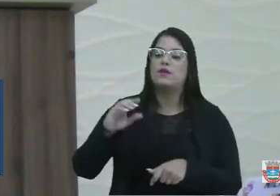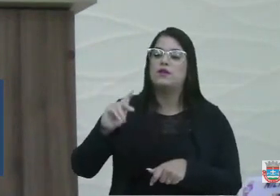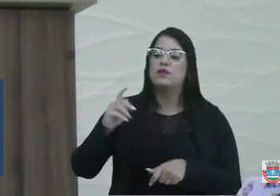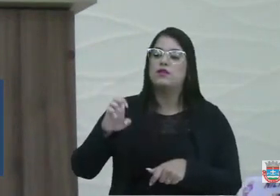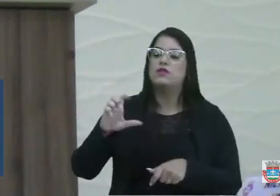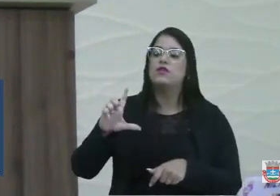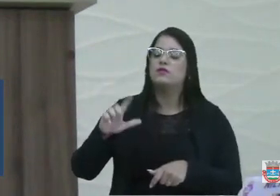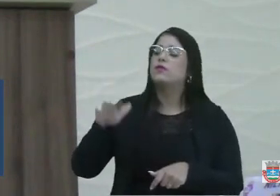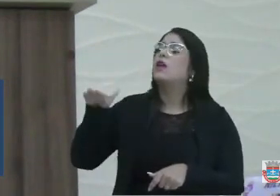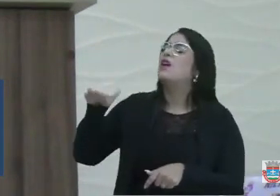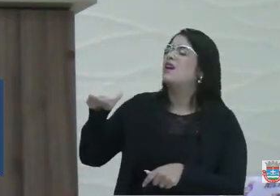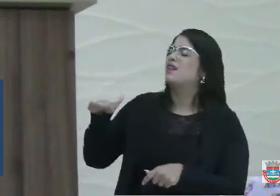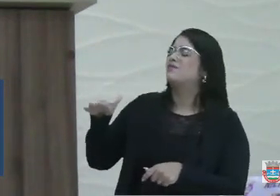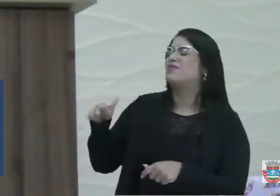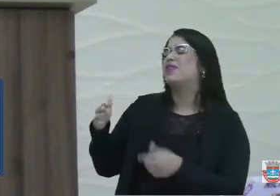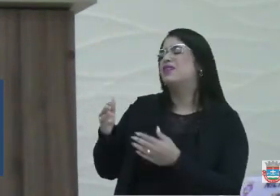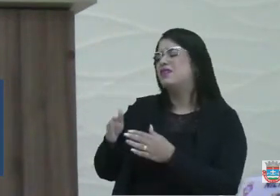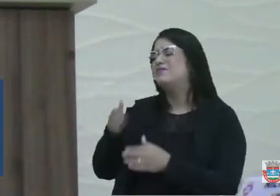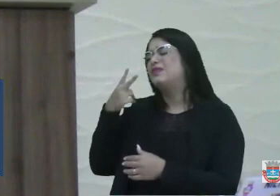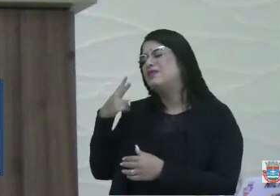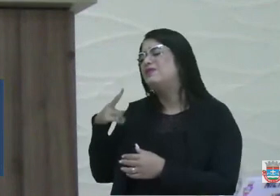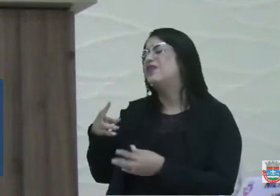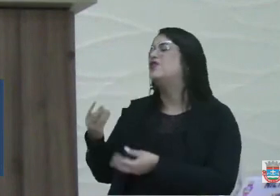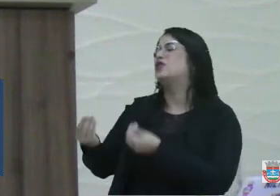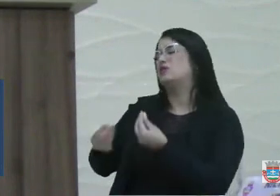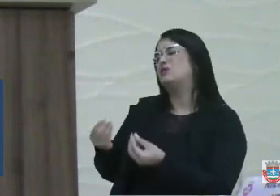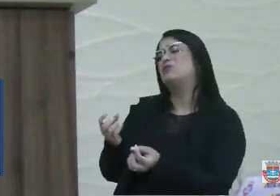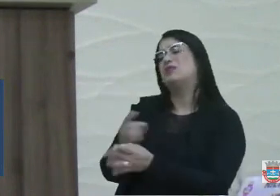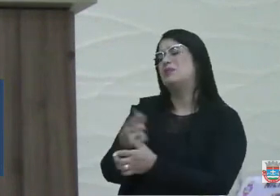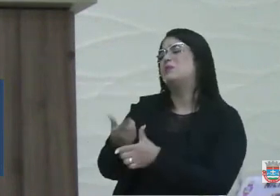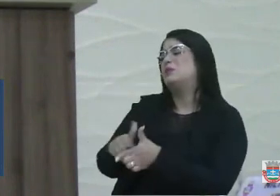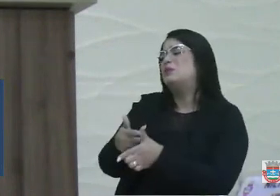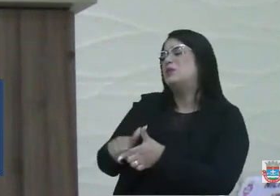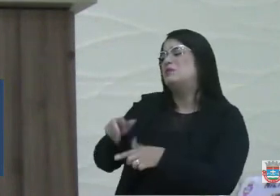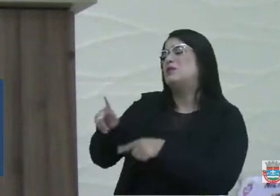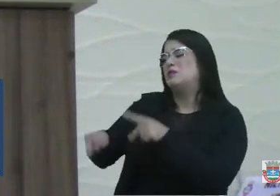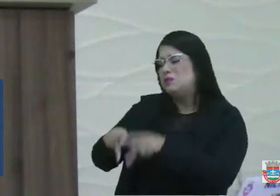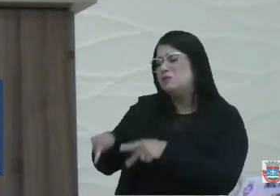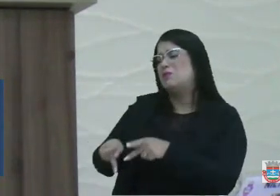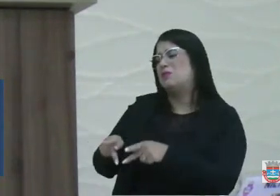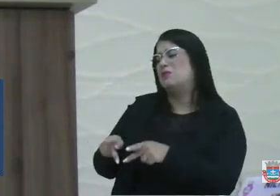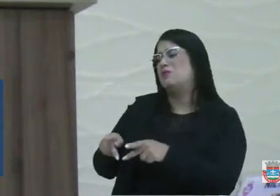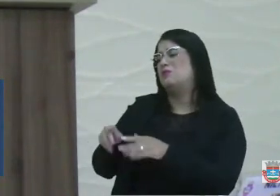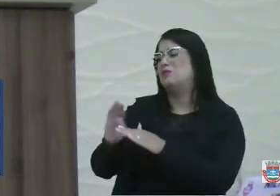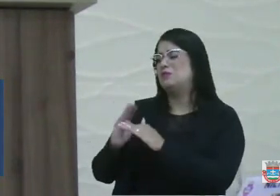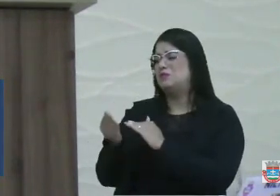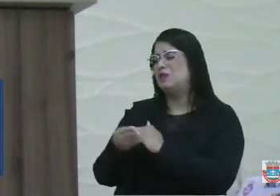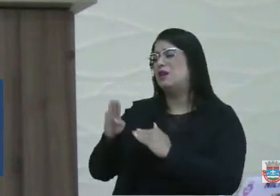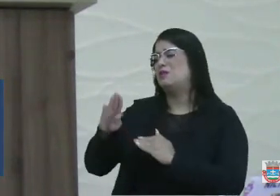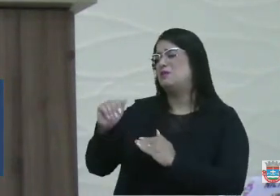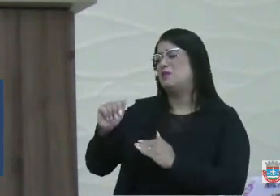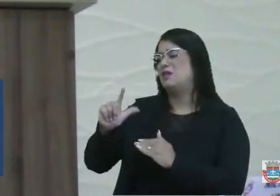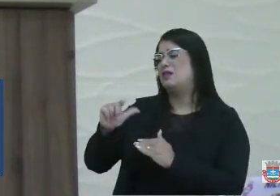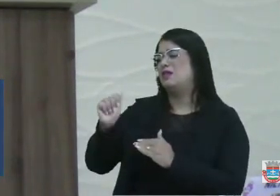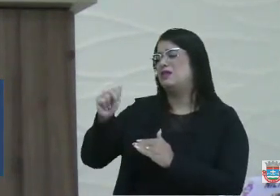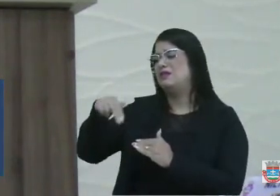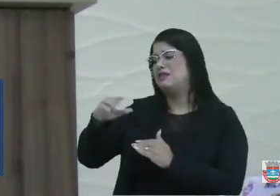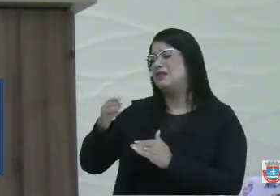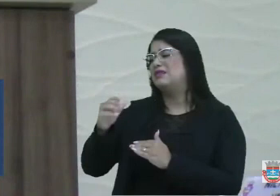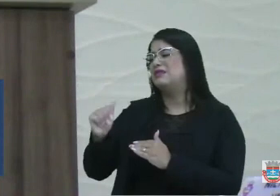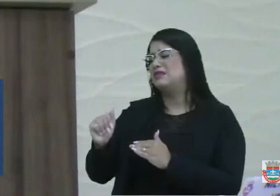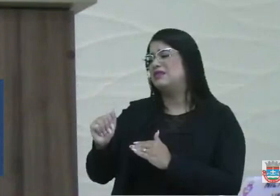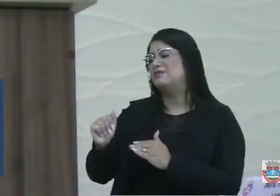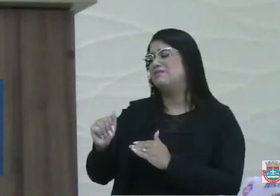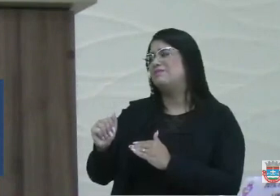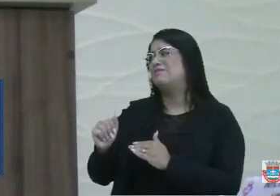O pessoal clamando por água. A situação do bairro do Santa Afonso já está começando novamente a falta d'água.